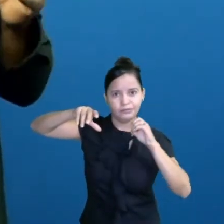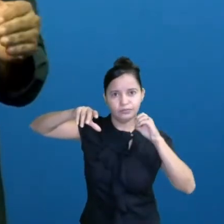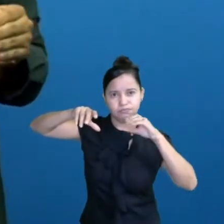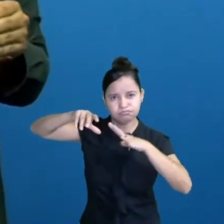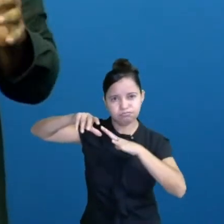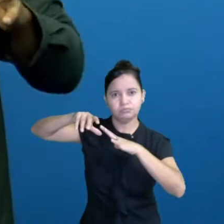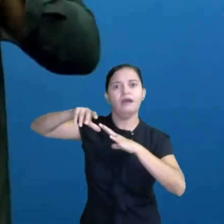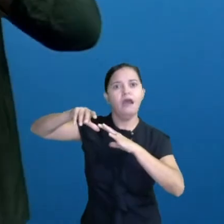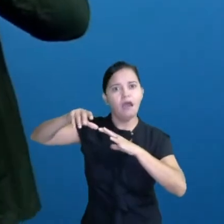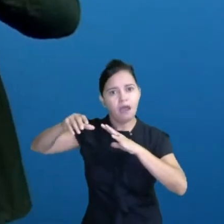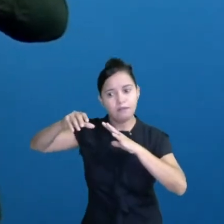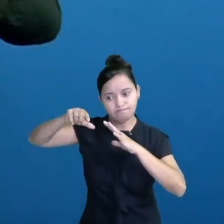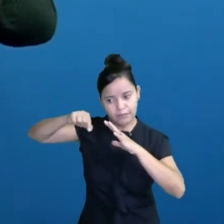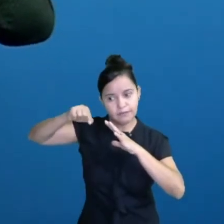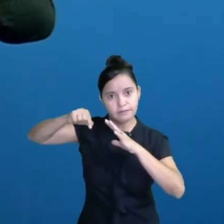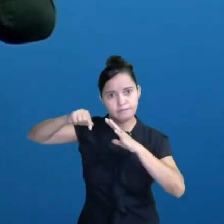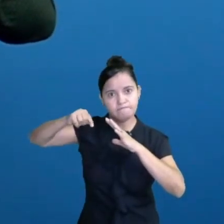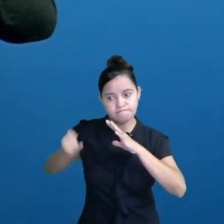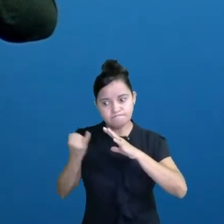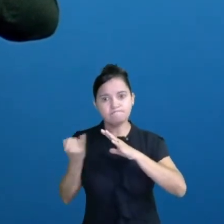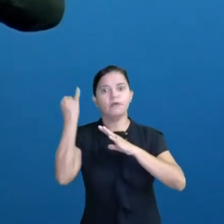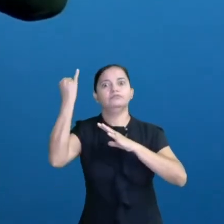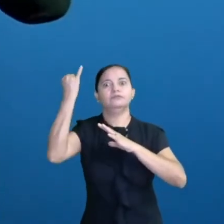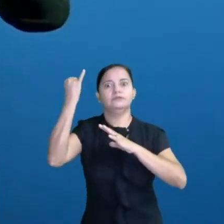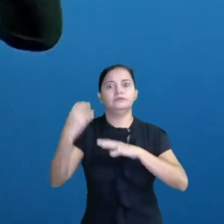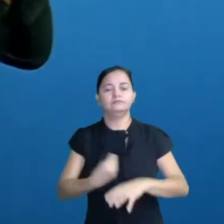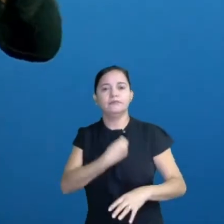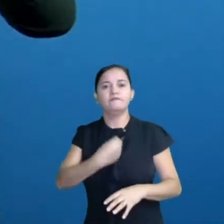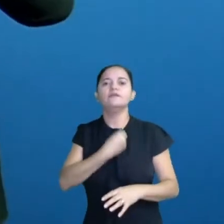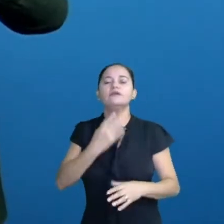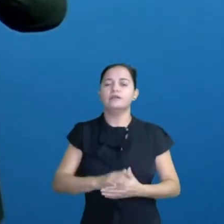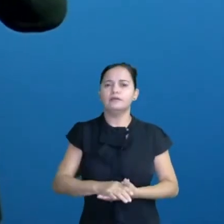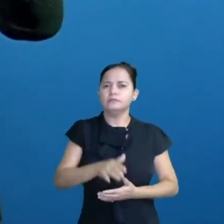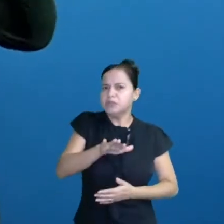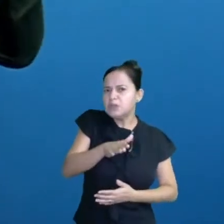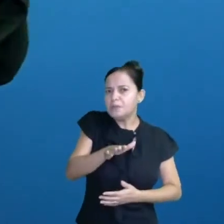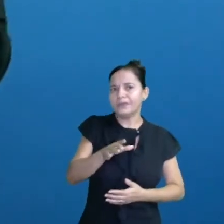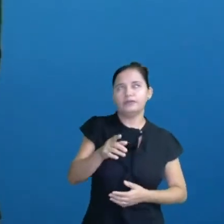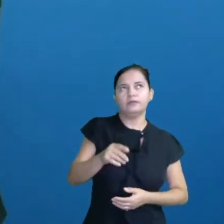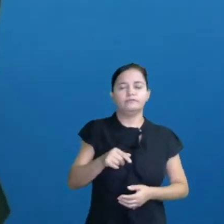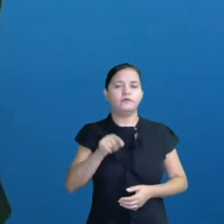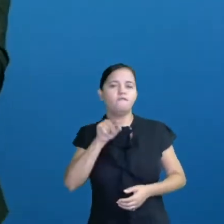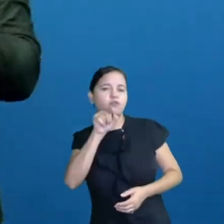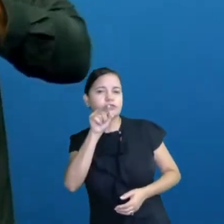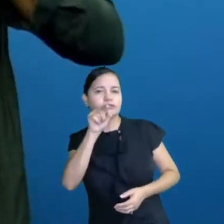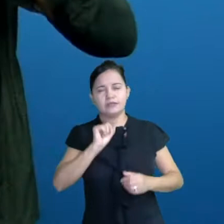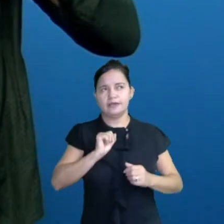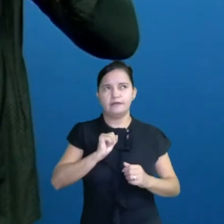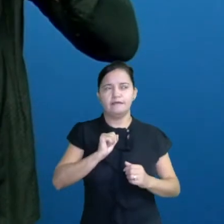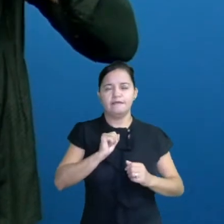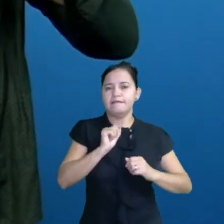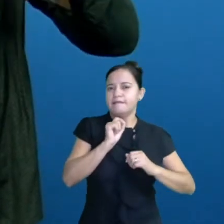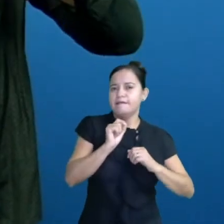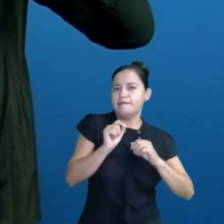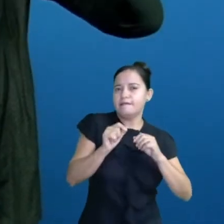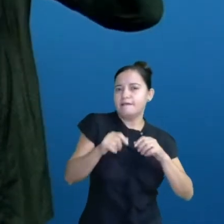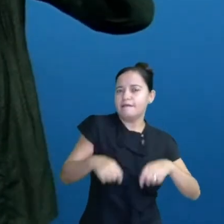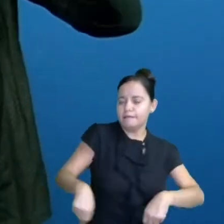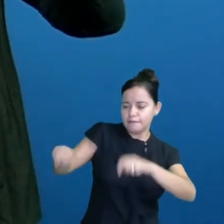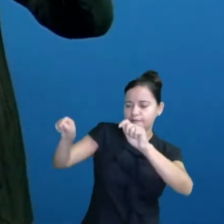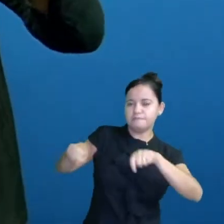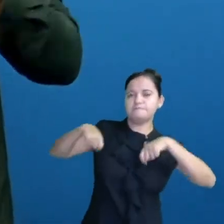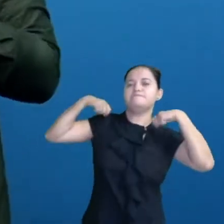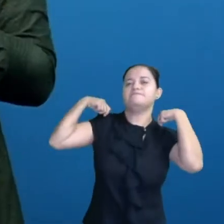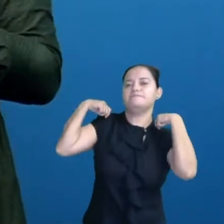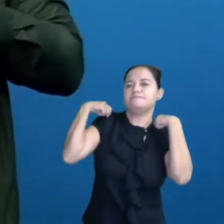vida como a gente conhece. Porque é como se fosse... mais ou menos a ideia é essa. Imagina um cobertorzinho que mantém a temperatura ideal, que mantém